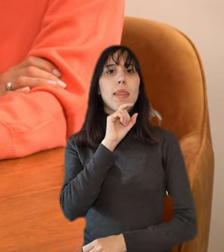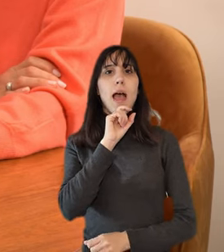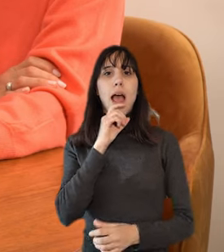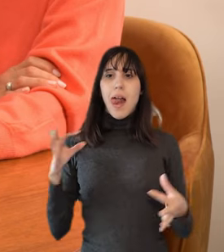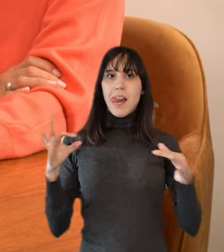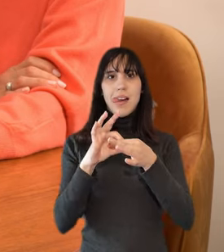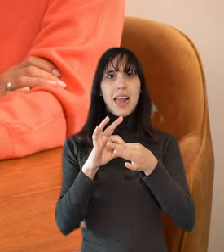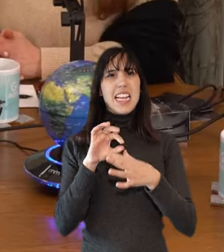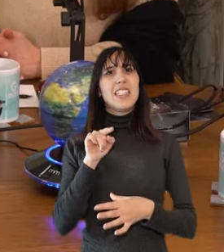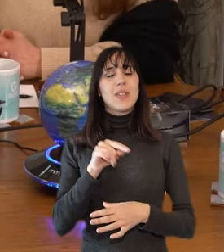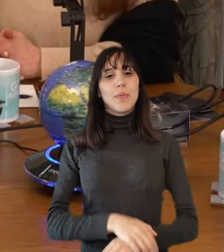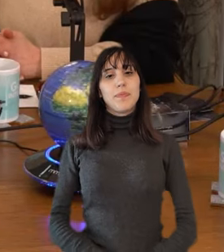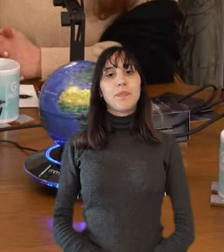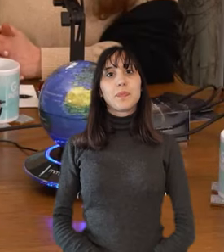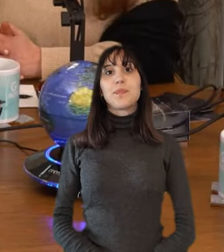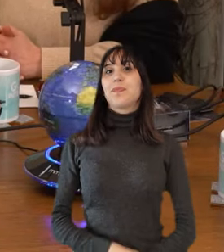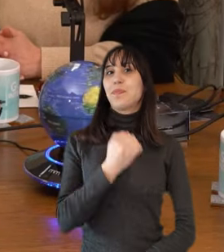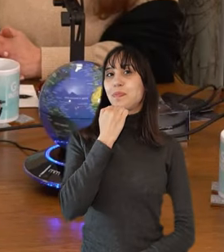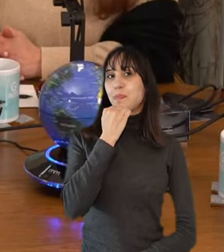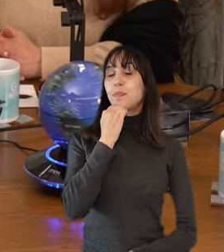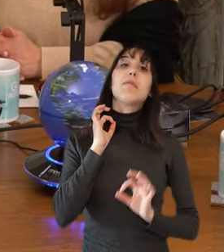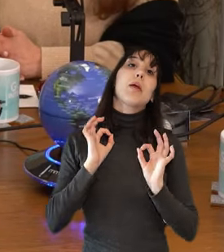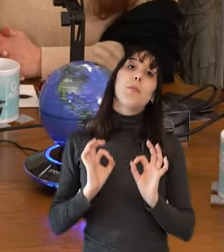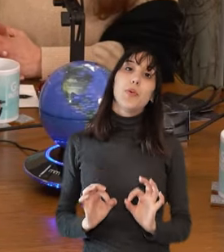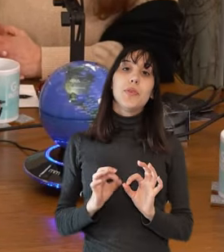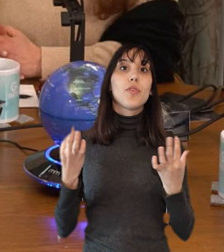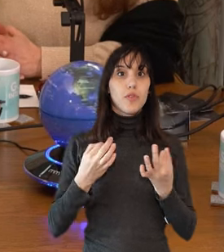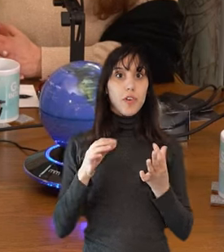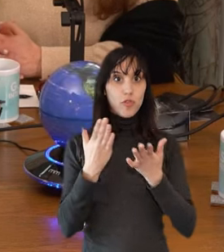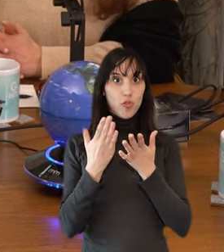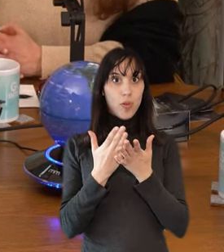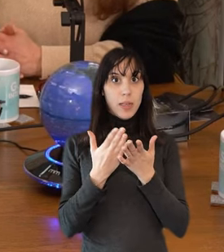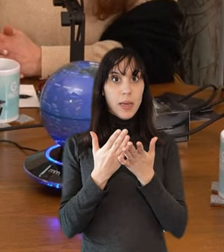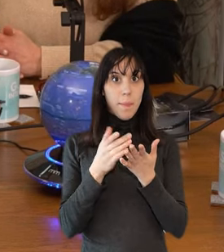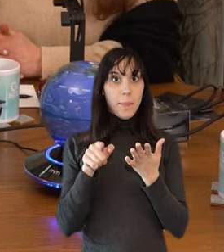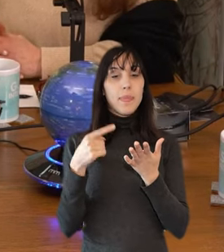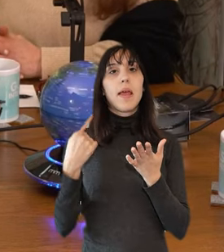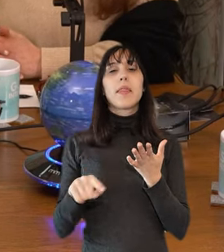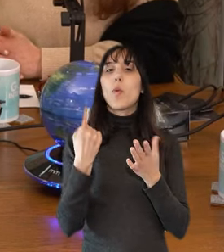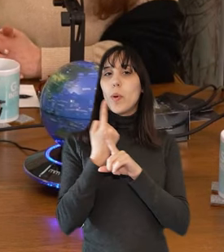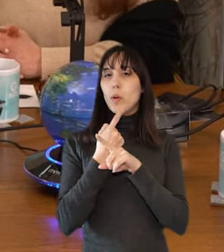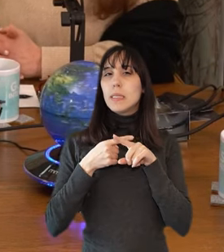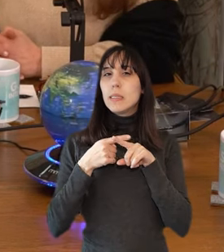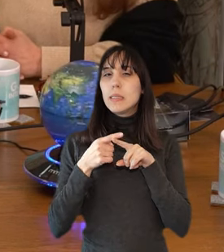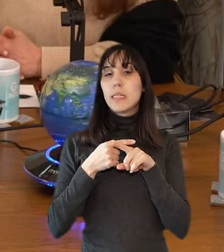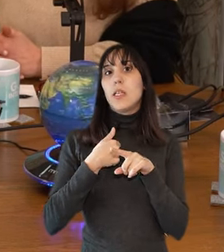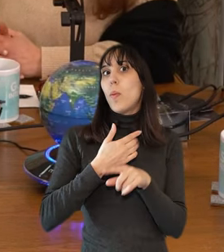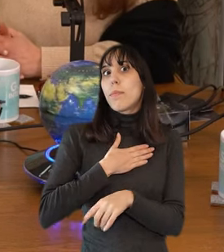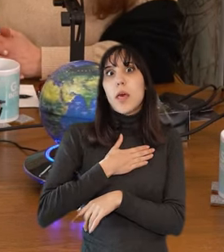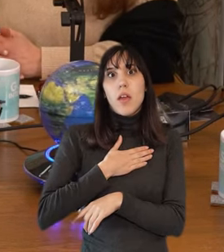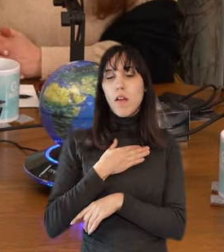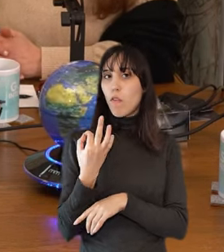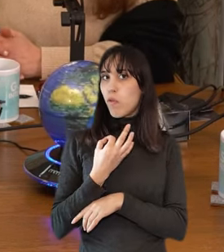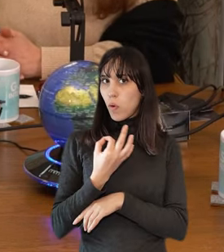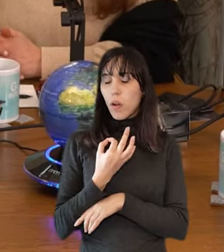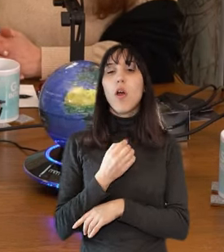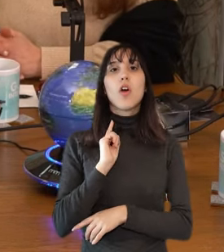isso então Eh de facto Esta escola tem eh algo muito interessante nãoé que foi o que me apaixonou muito